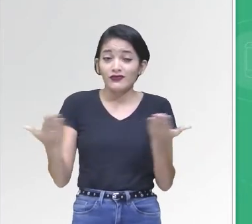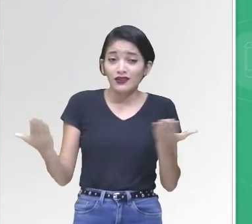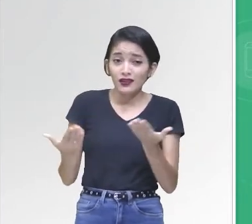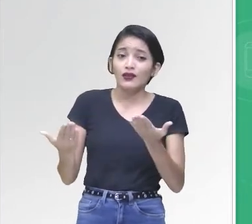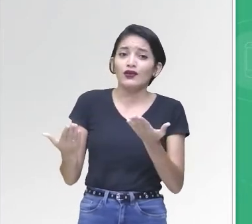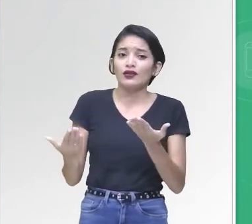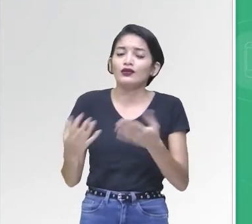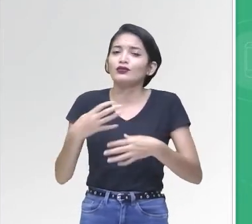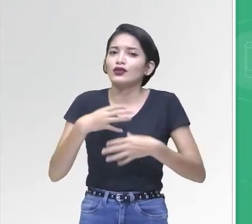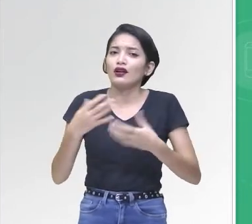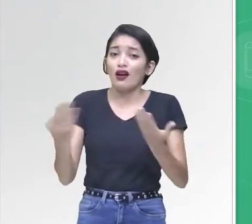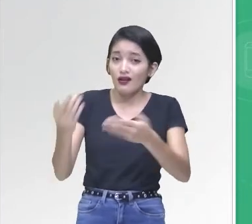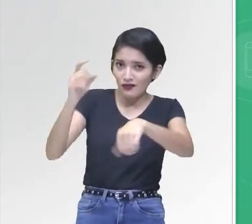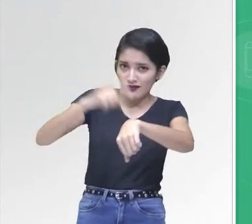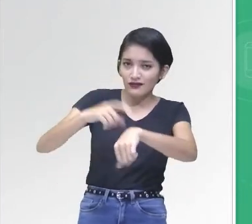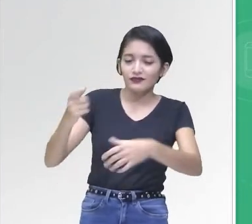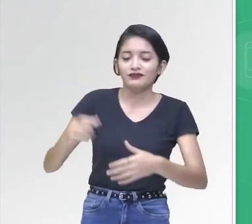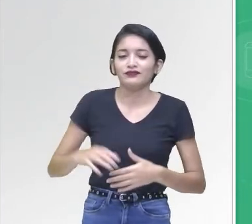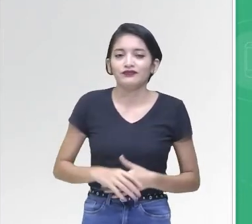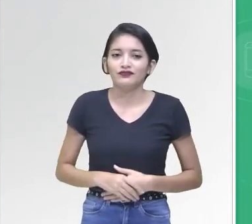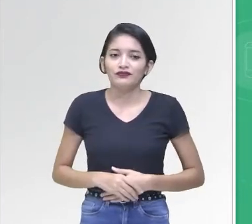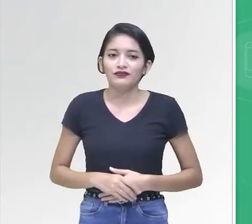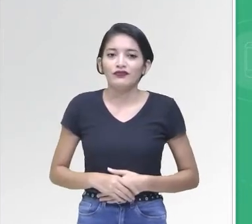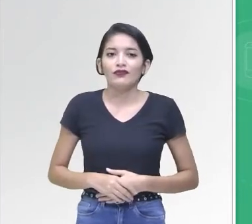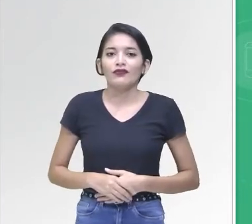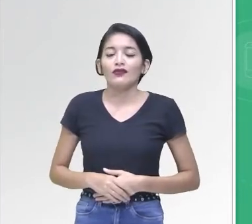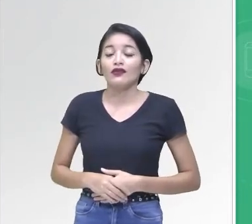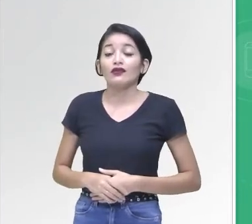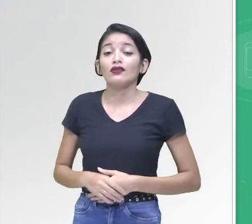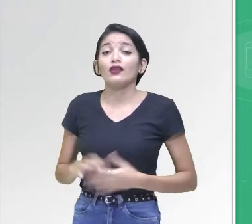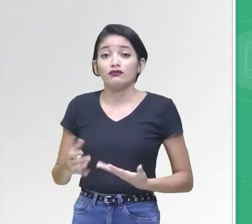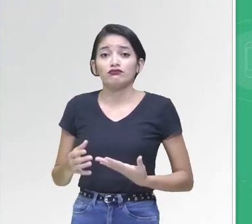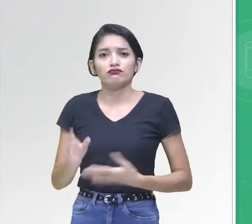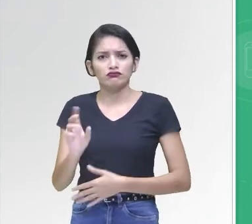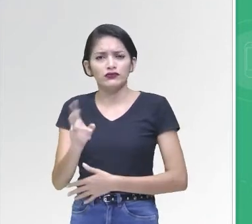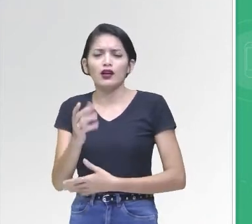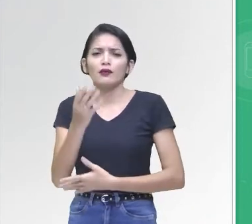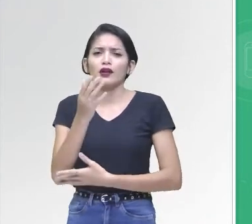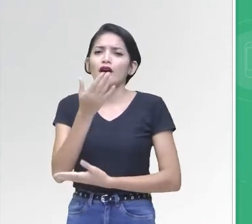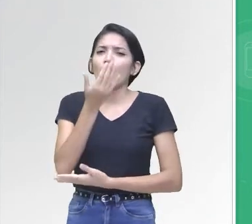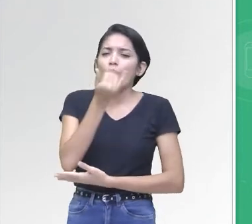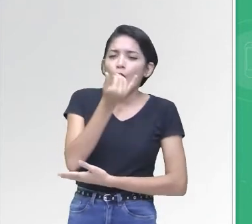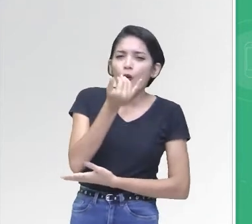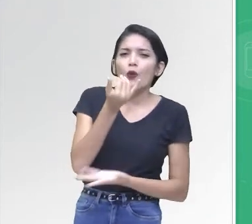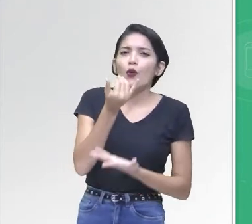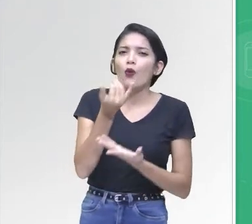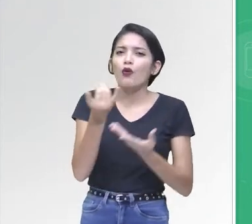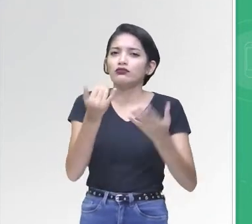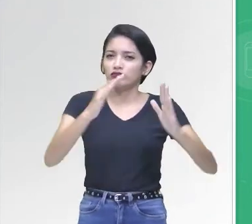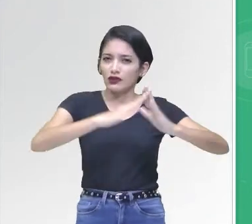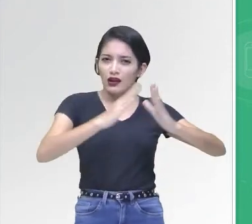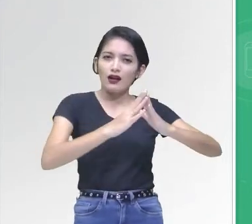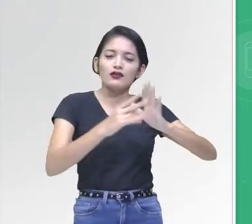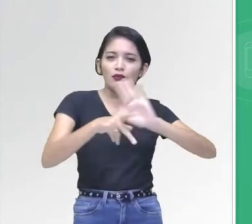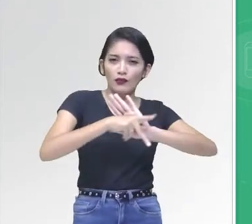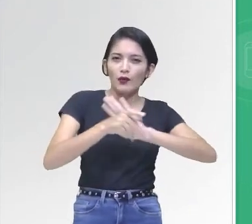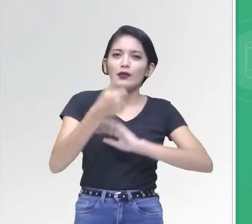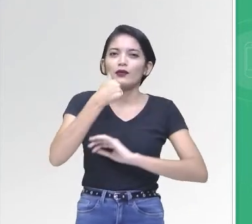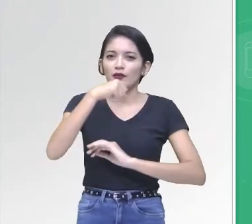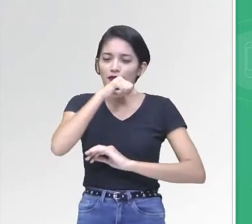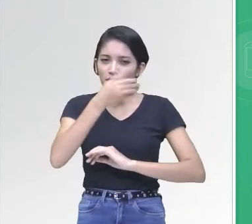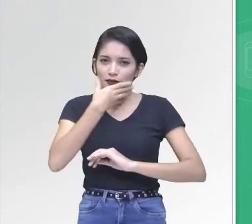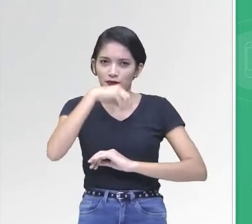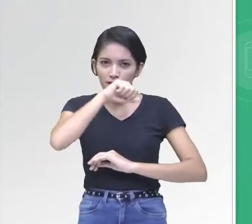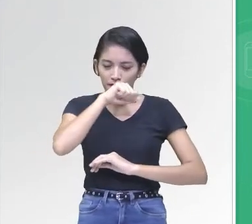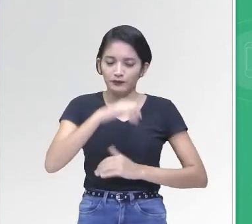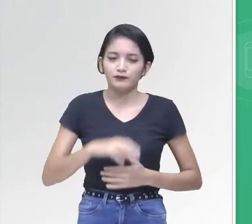o sentido do presente também. Siempre como em casa de mis padres. Olha, sempre. Dá uma ideia de, também de presente,